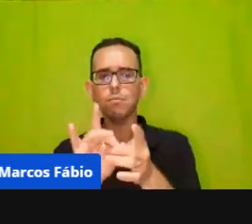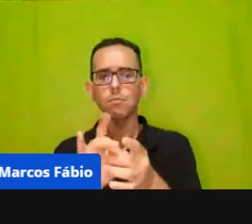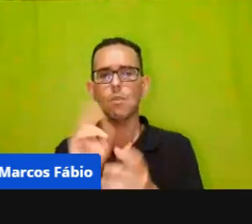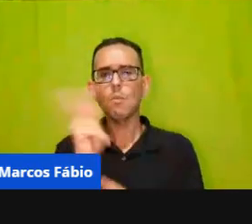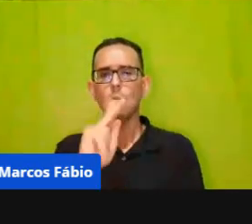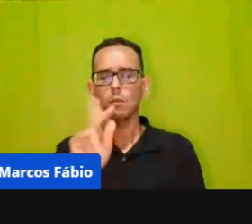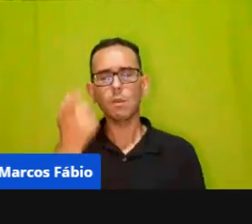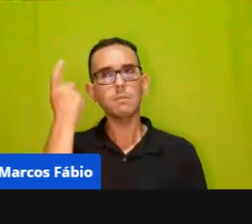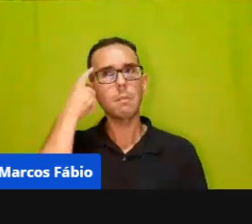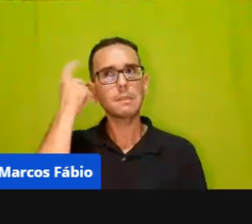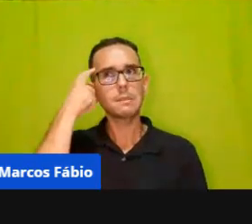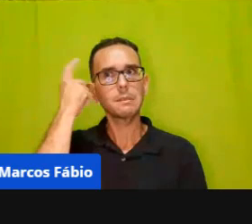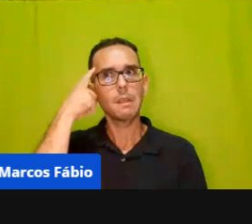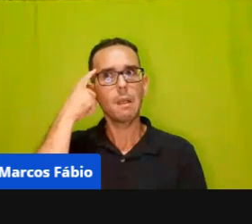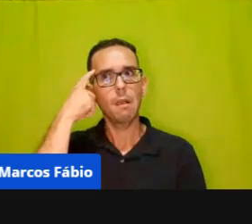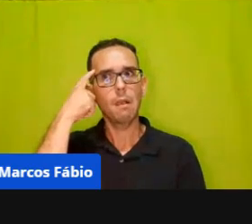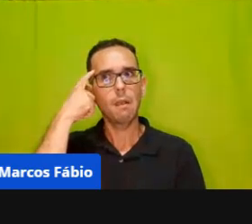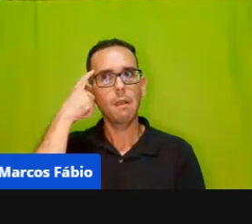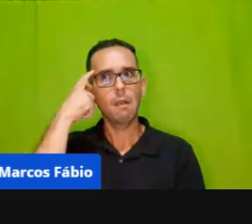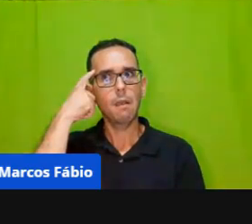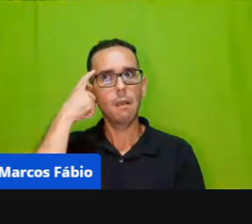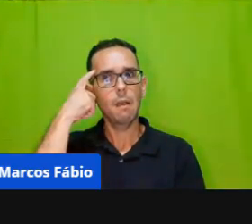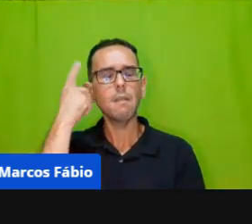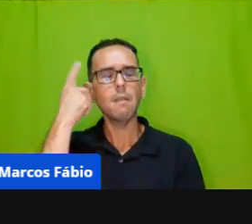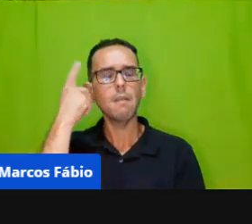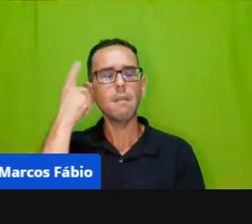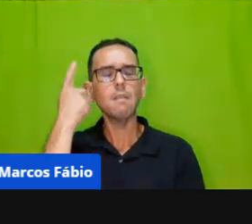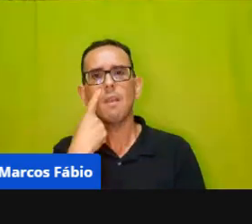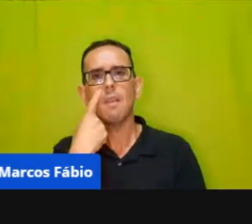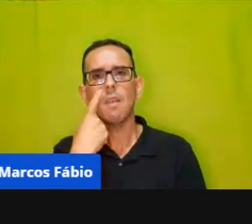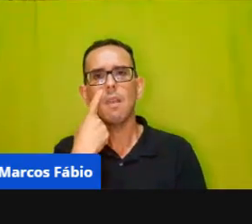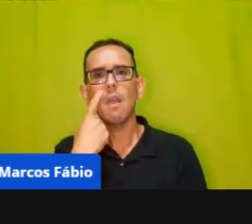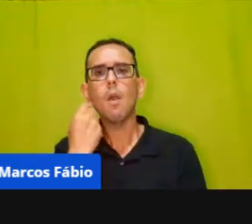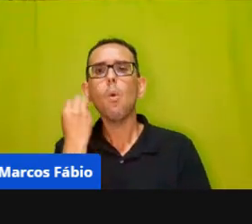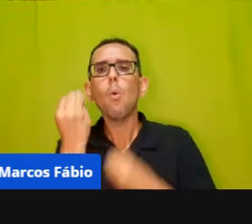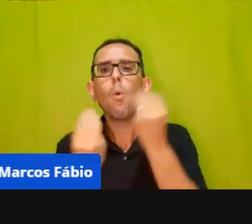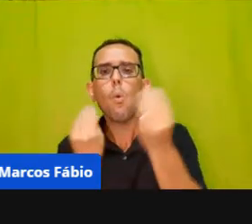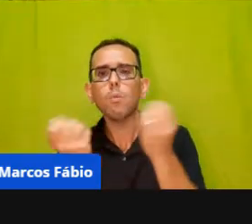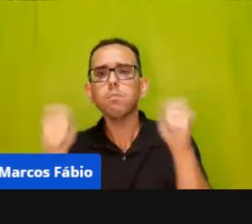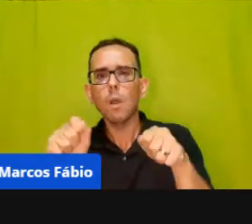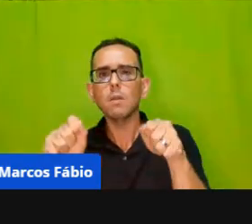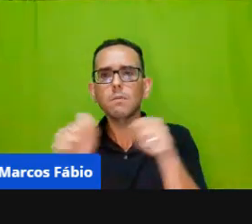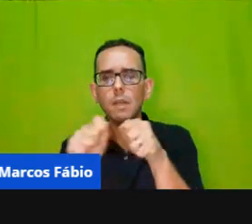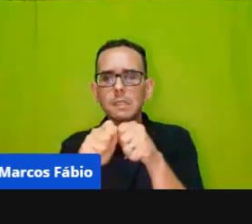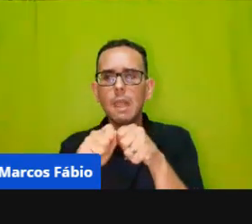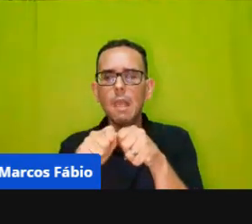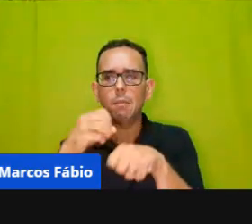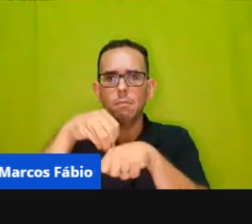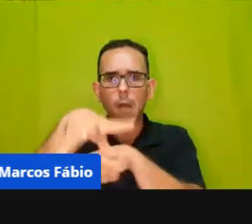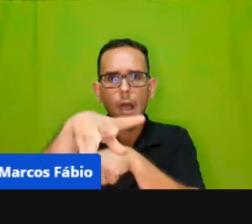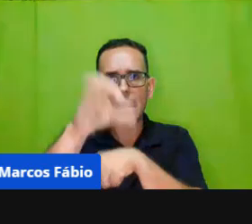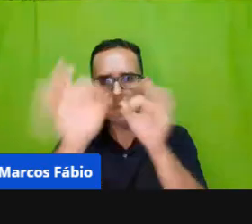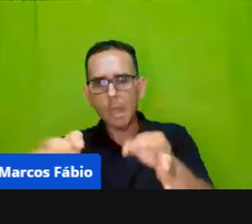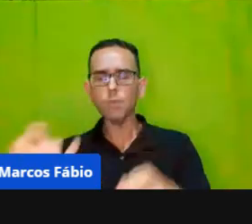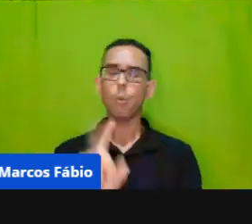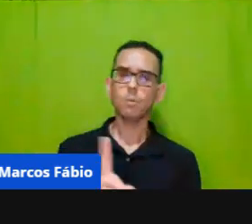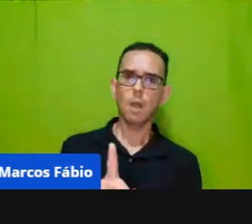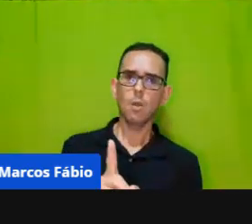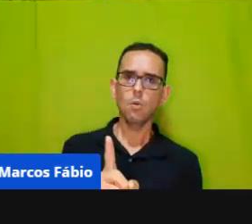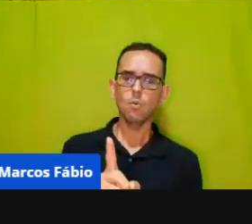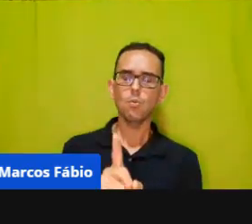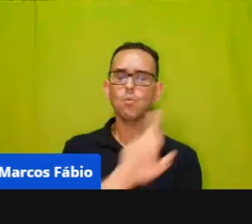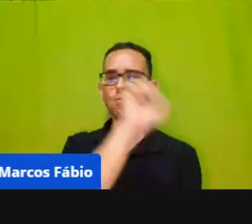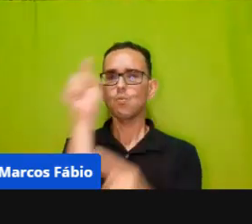pensar e ver como que isso os afeta ou não, né, no seu trabalho diariamente,